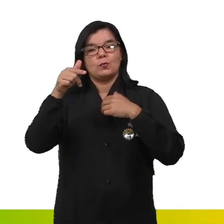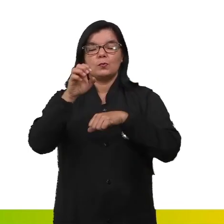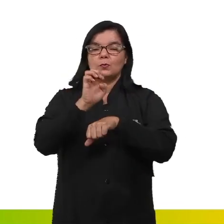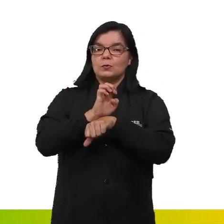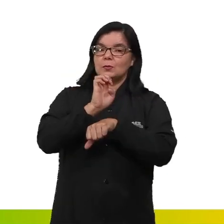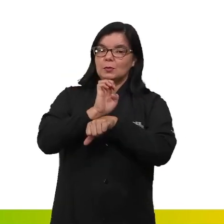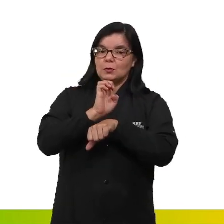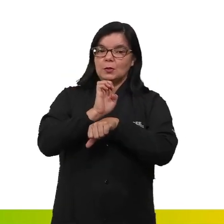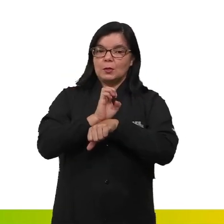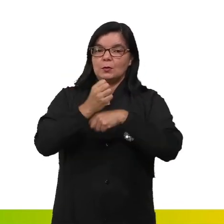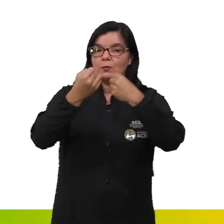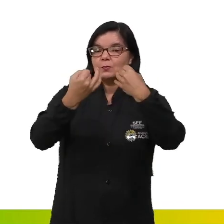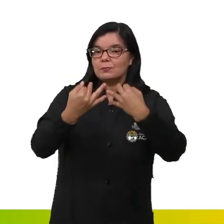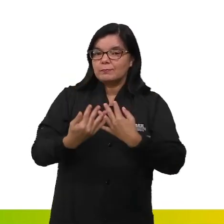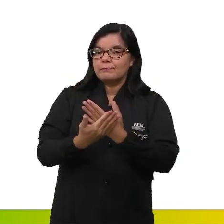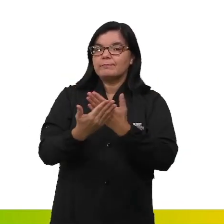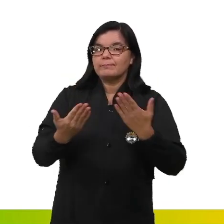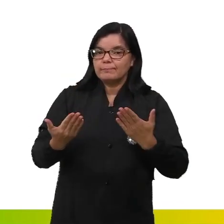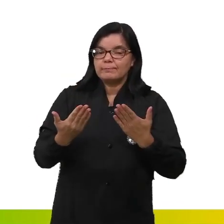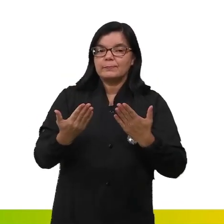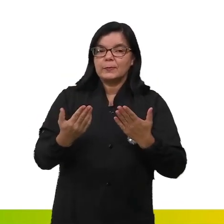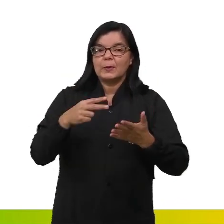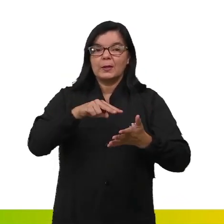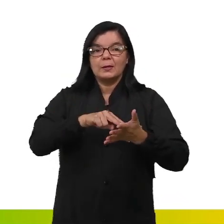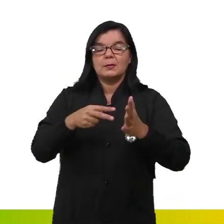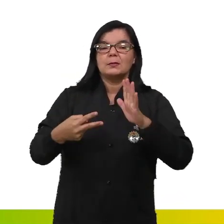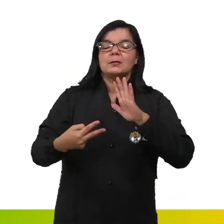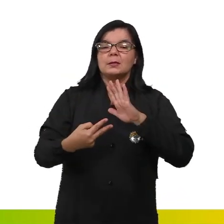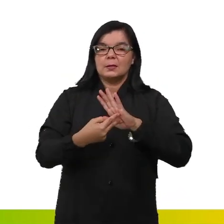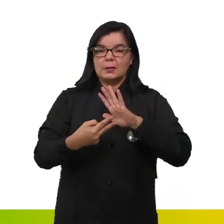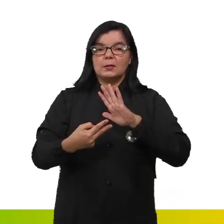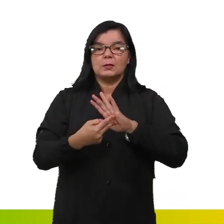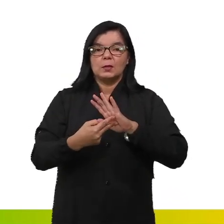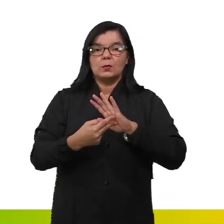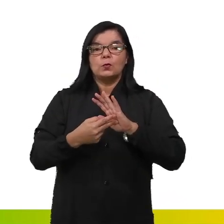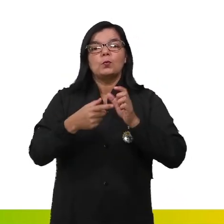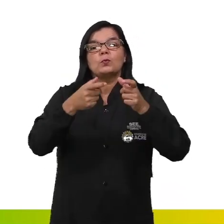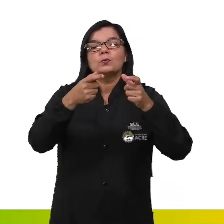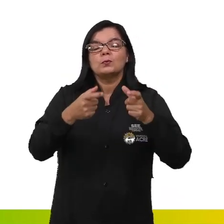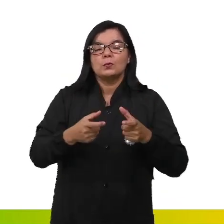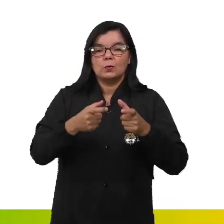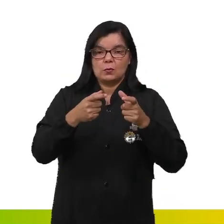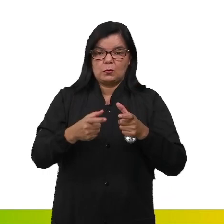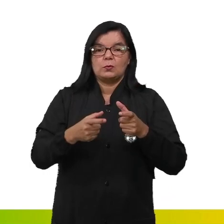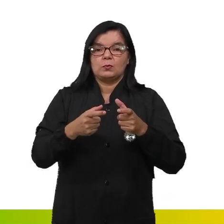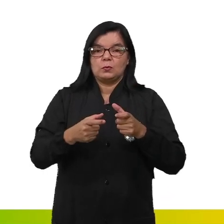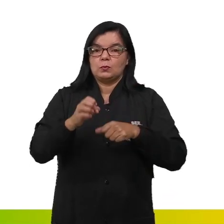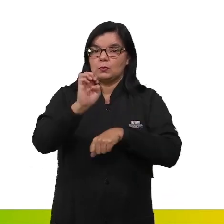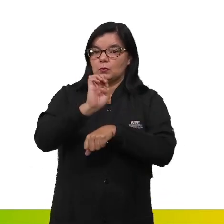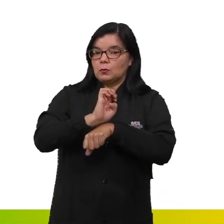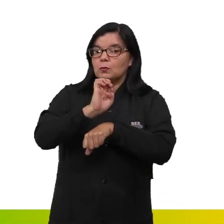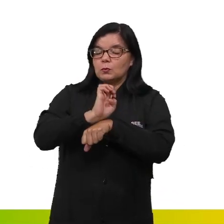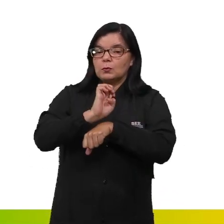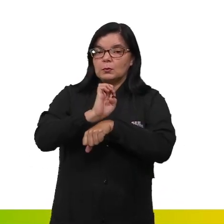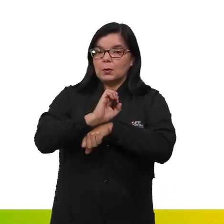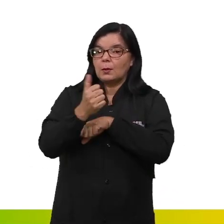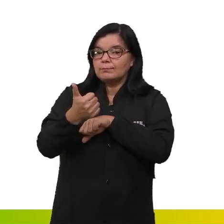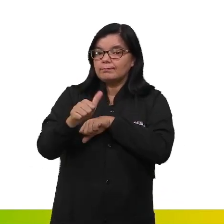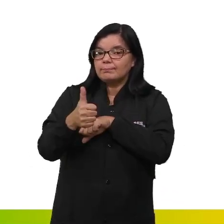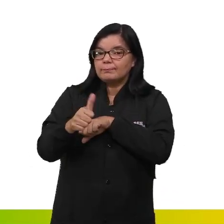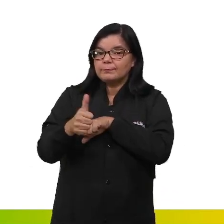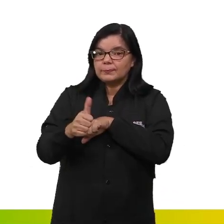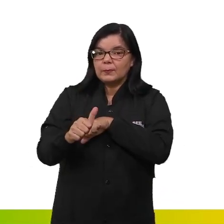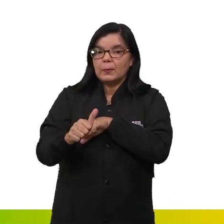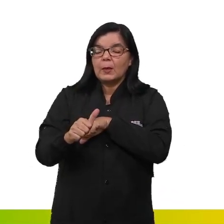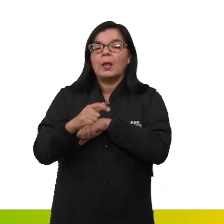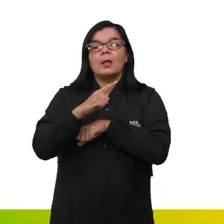que eu falei para vocês. Quer dizer aqui que essa região, essa parte aqui do estado que está sendo avaliada,